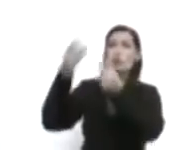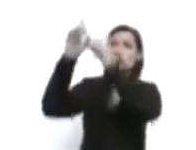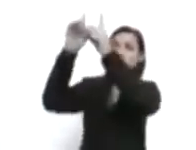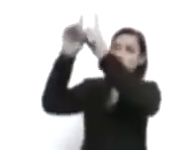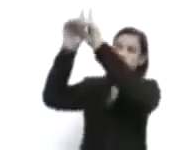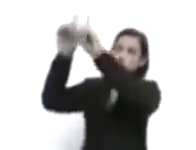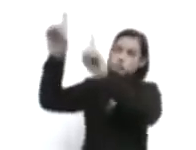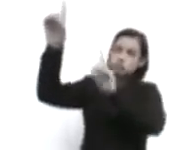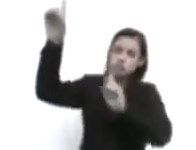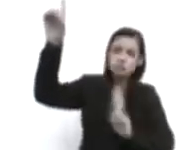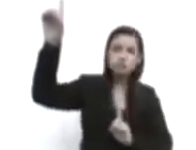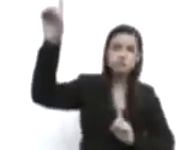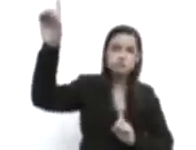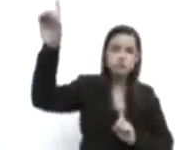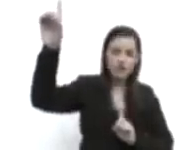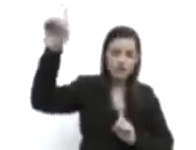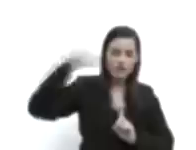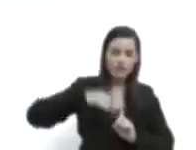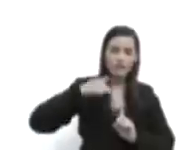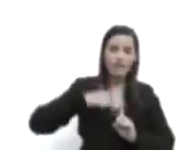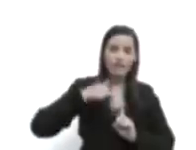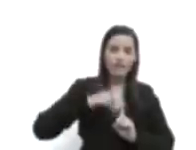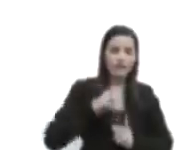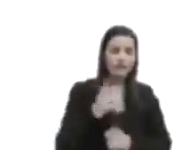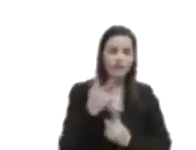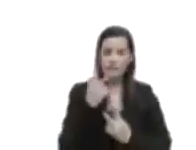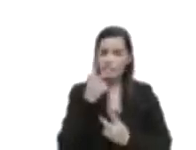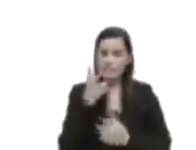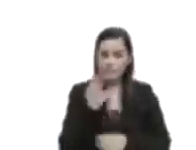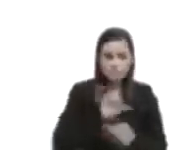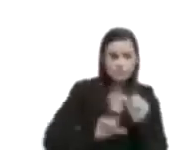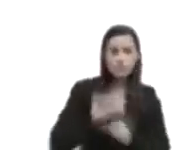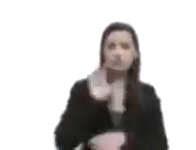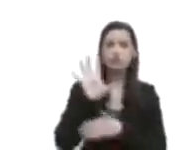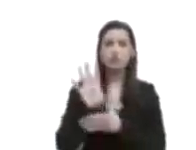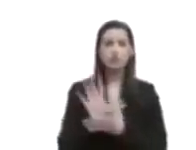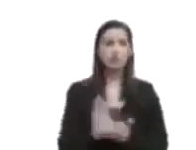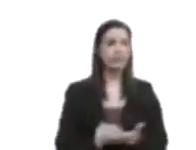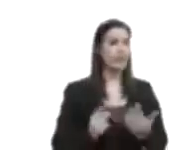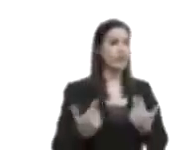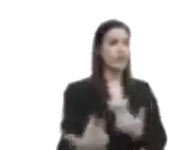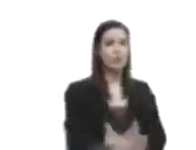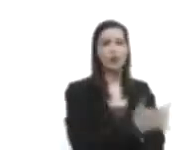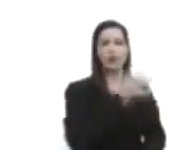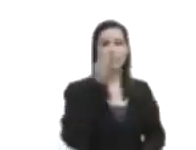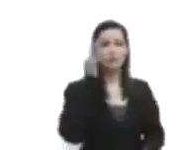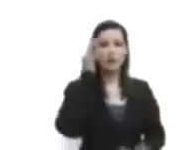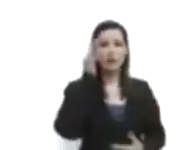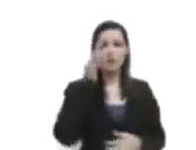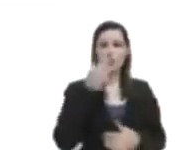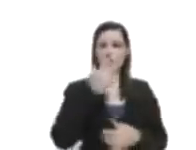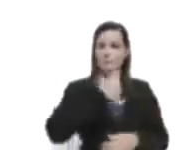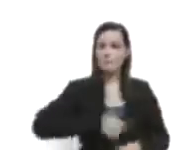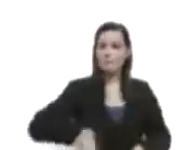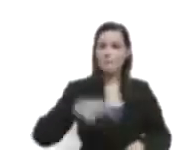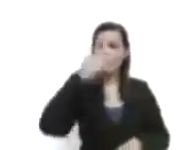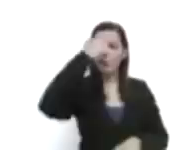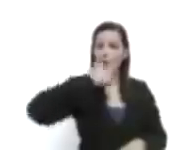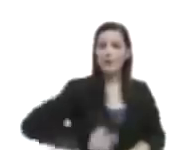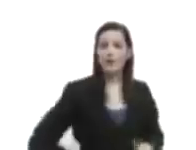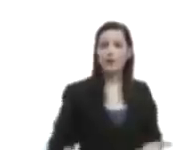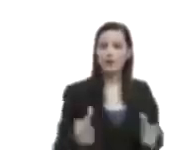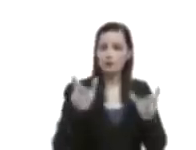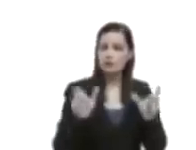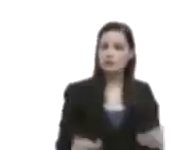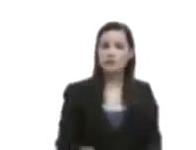e tornando-se semelhança de homens, reconhecido em figura humana, a si mesmo se humilhou, tornando obediente até a